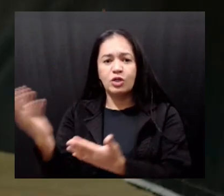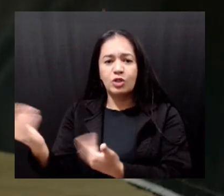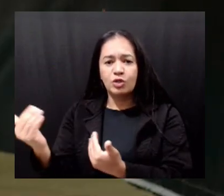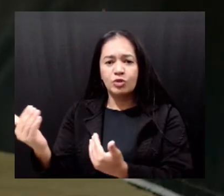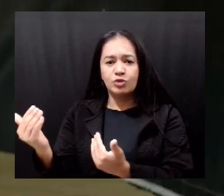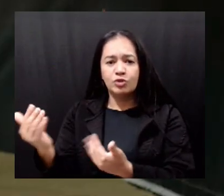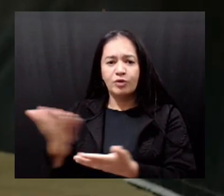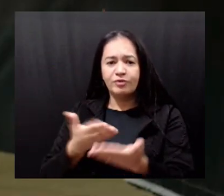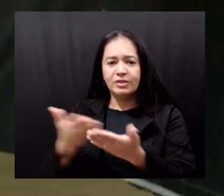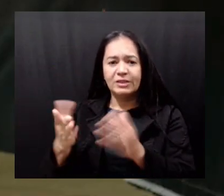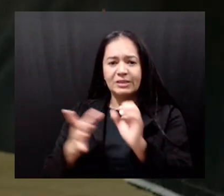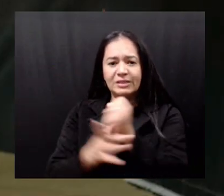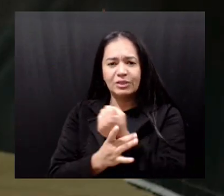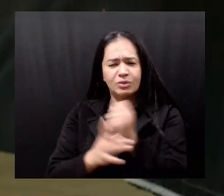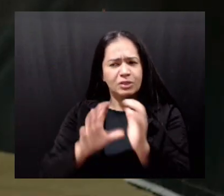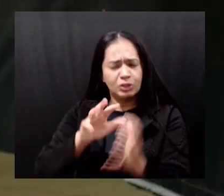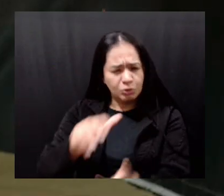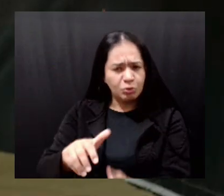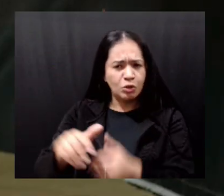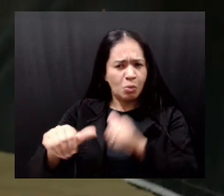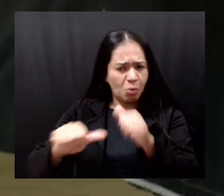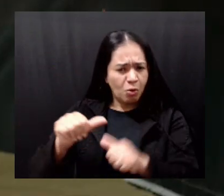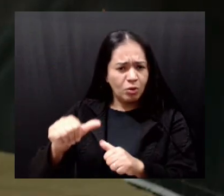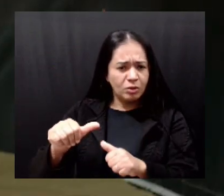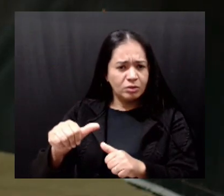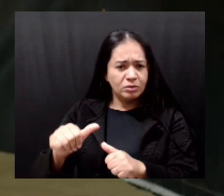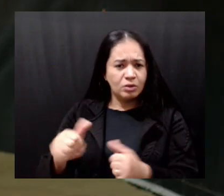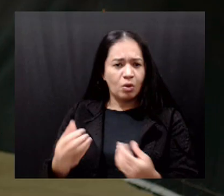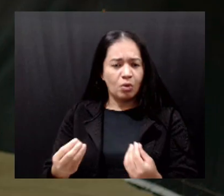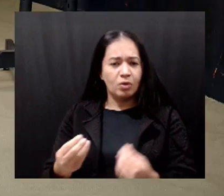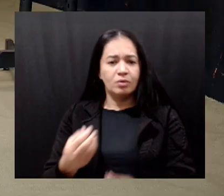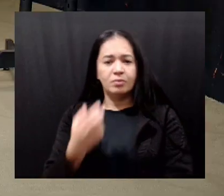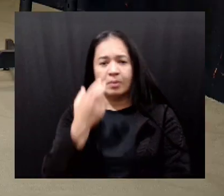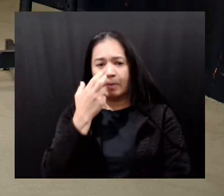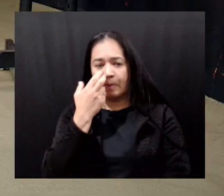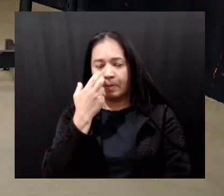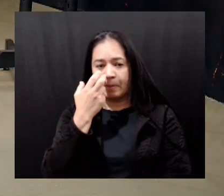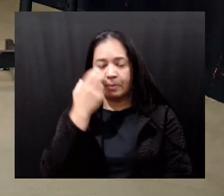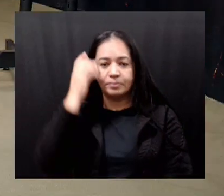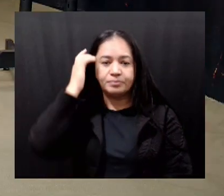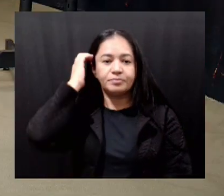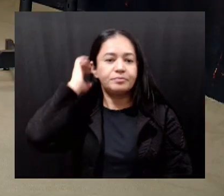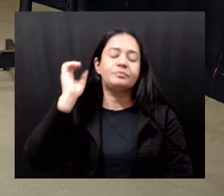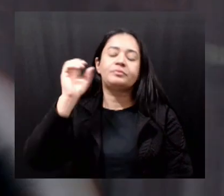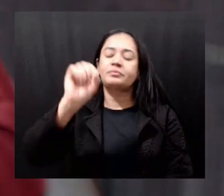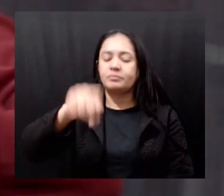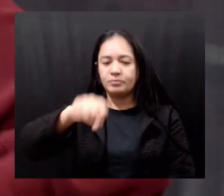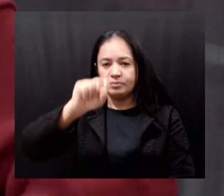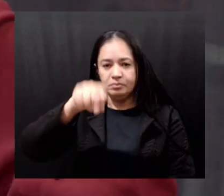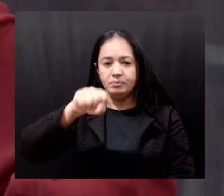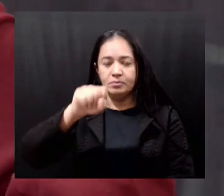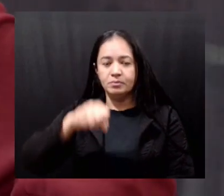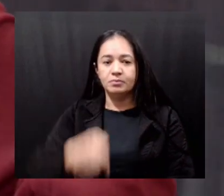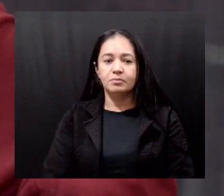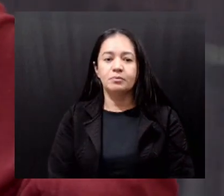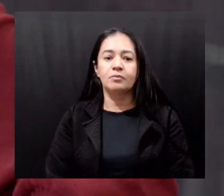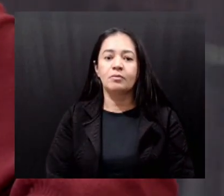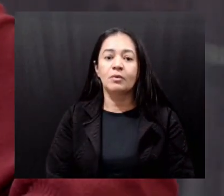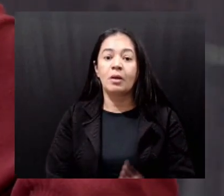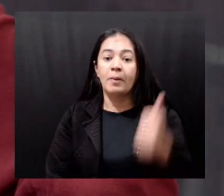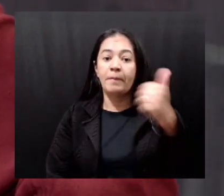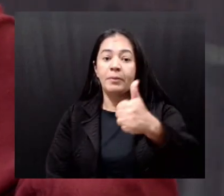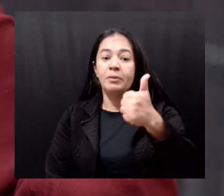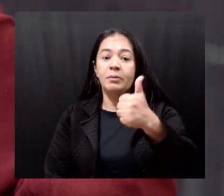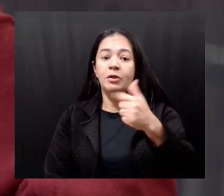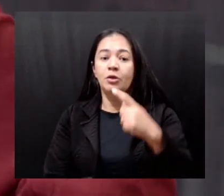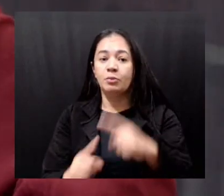pergunta, hein, Paula? Vamos lá então, Mariana. Sim, com certeza, né? Primeiro porque, como a gente já falou, né, a